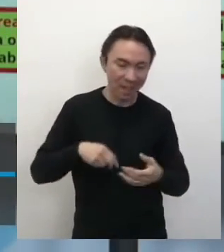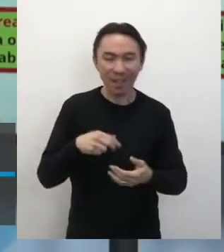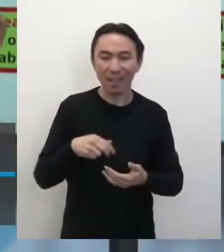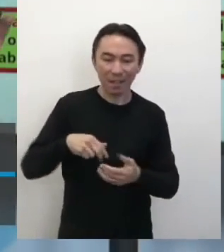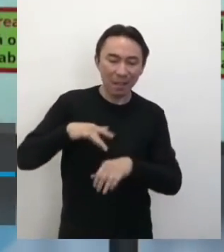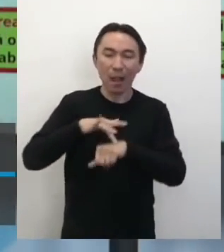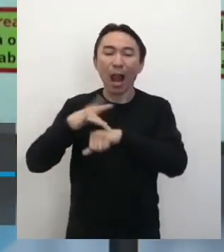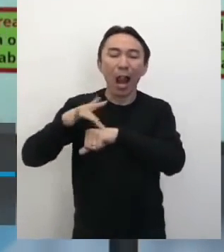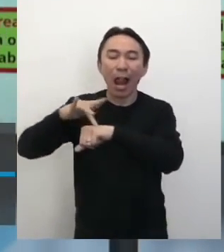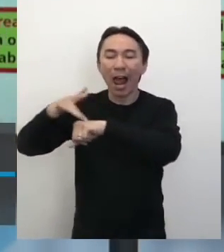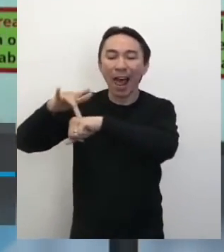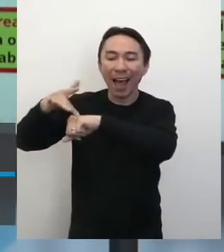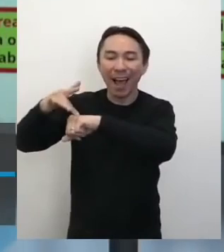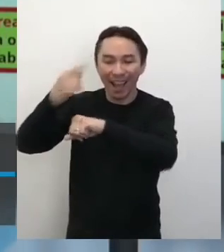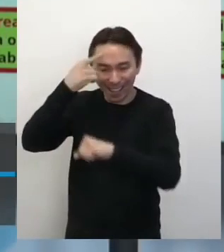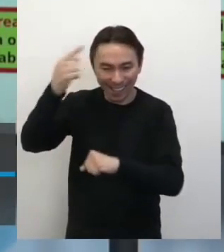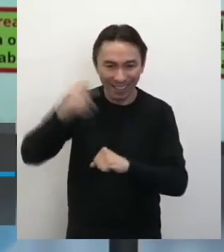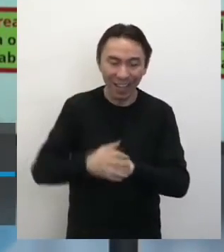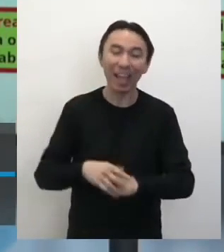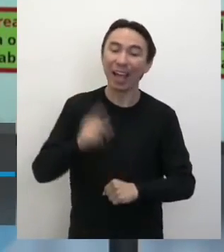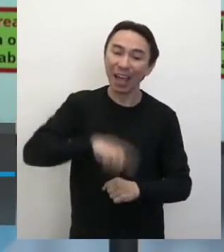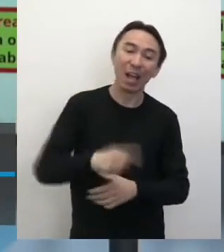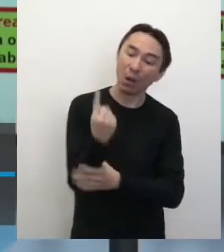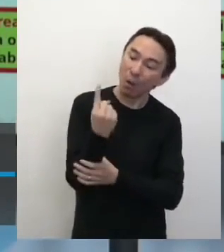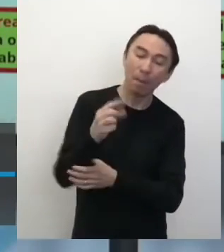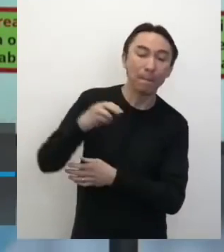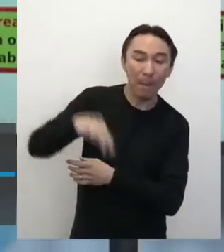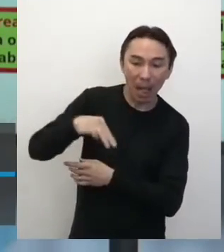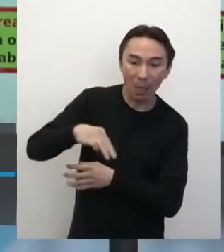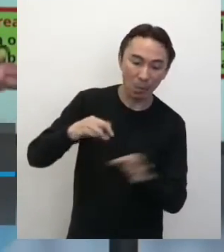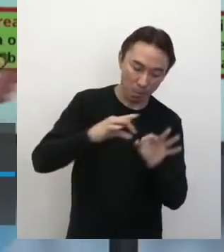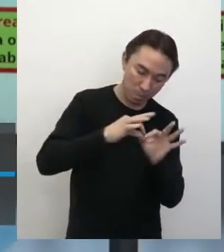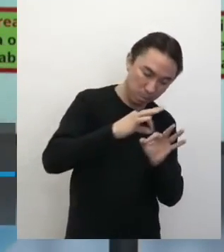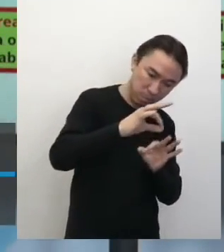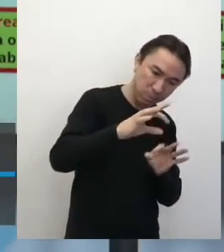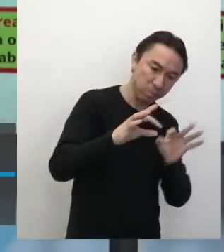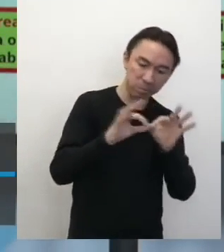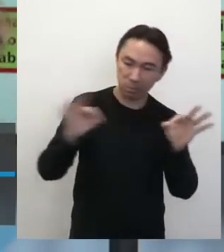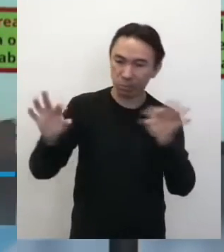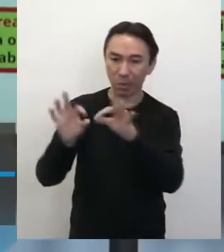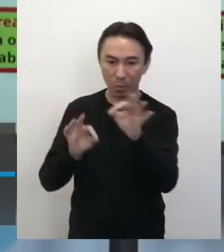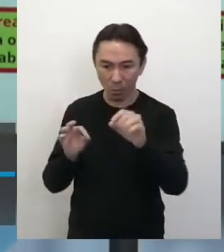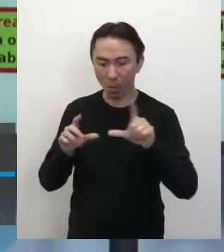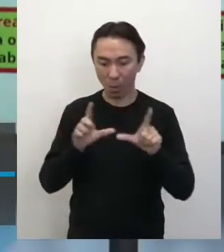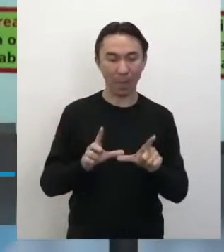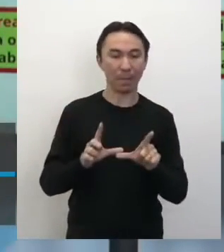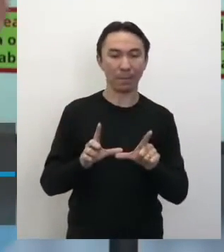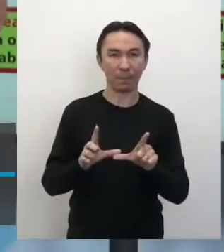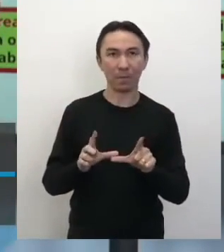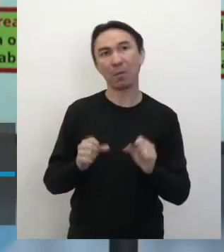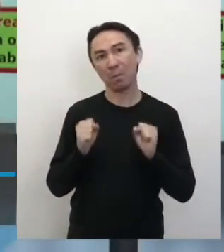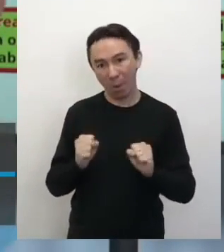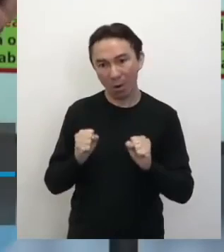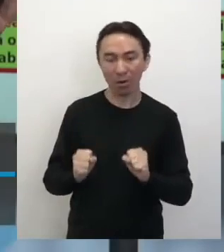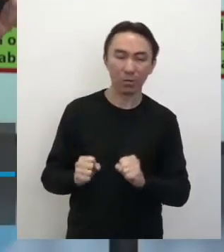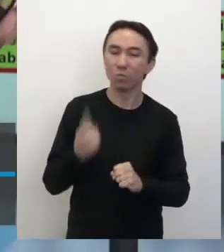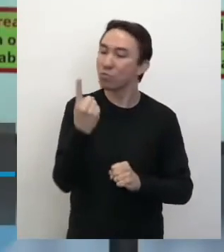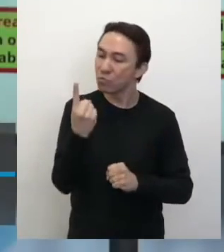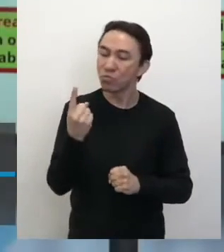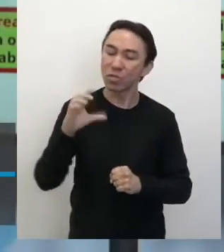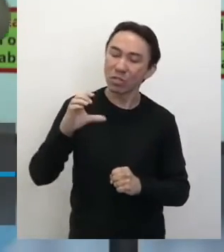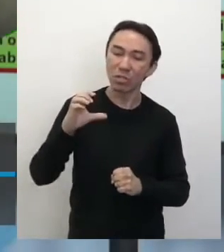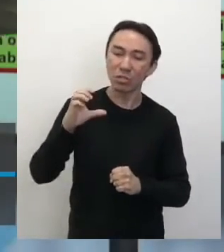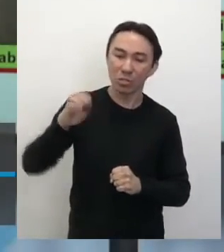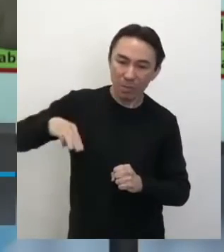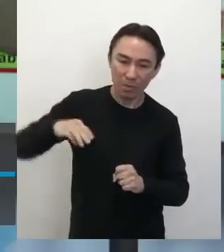uma unidade quadrada ali também. Podia ser 1 centímetro quadrado? Podia. Podia ser 1 quilômetro quadrado? Podia. Né? Só